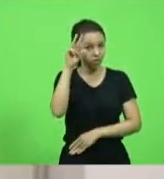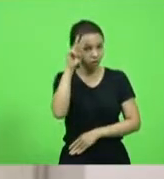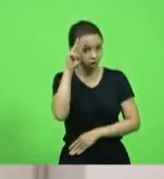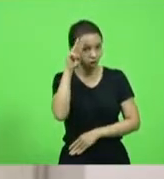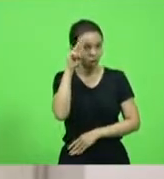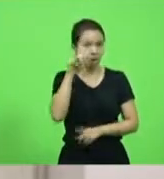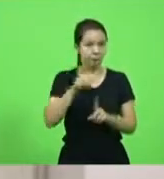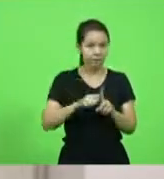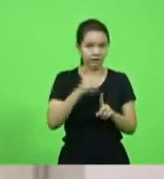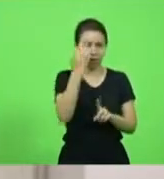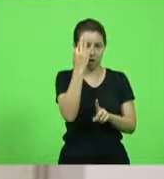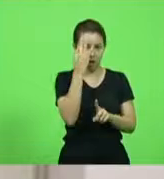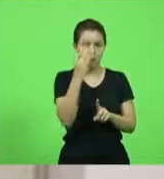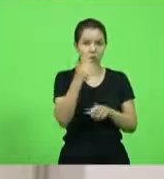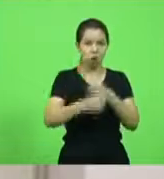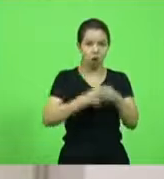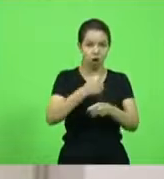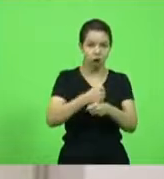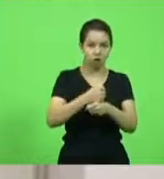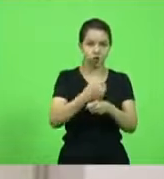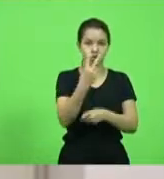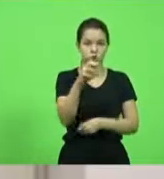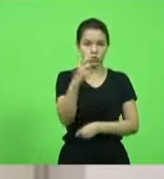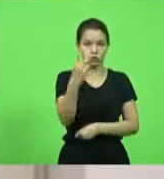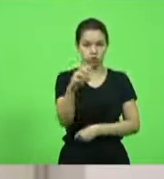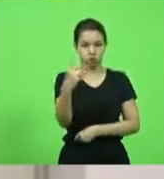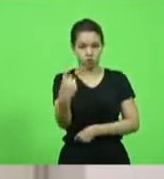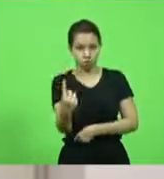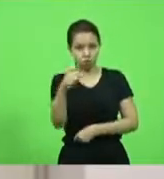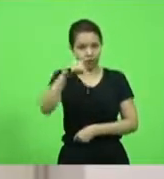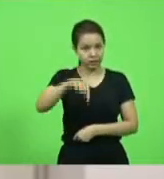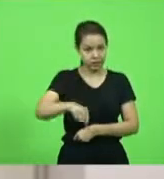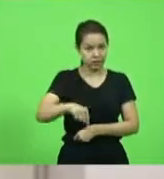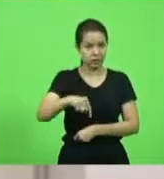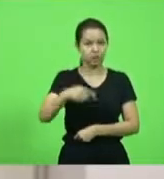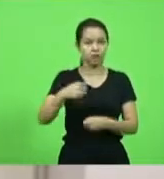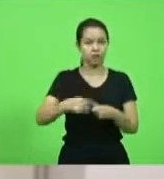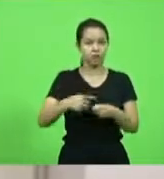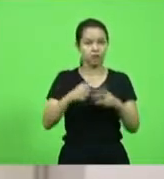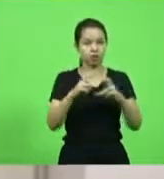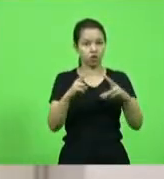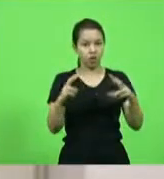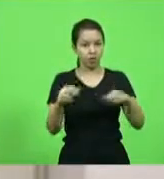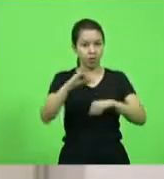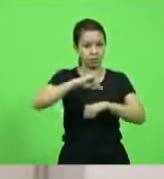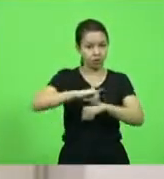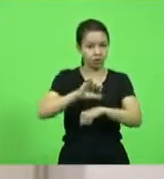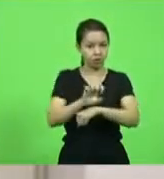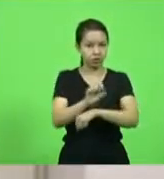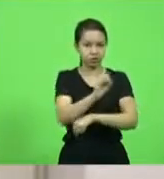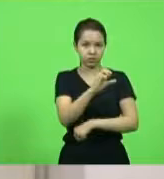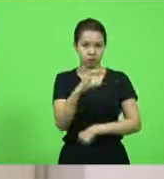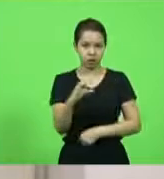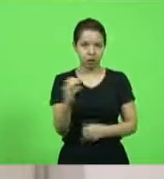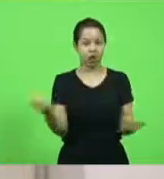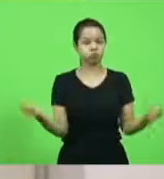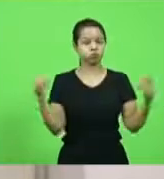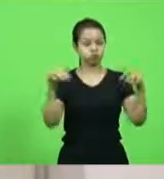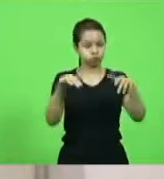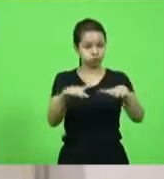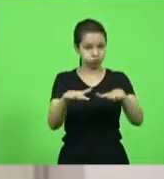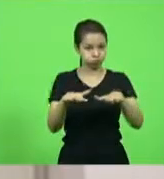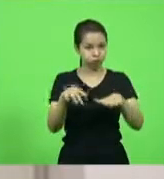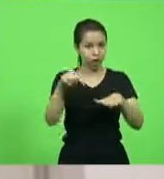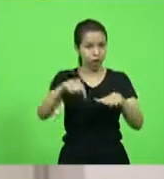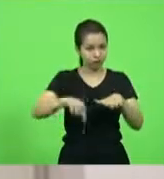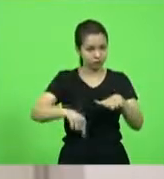do ano de 2021, nesta cidade de Florianópolis, capital do estado de Santa Catarina, reuniu-se a Assembleia Legislativa em